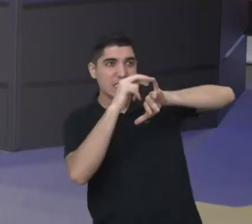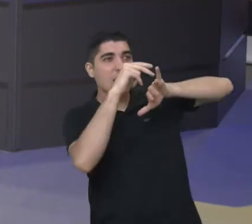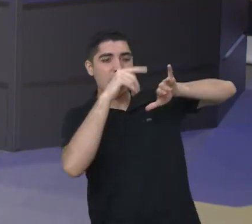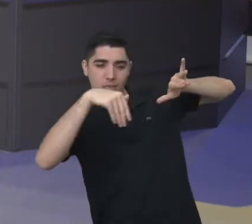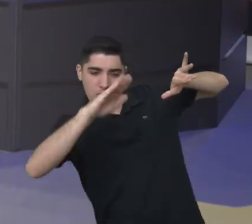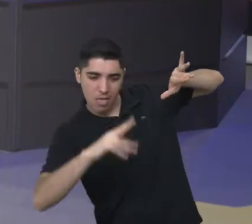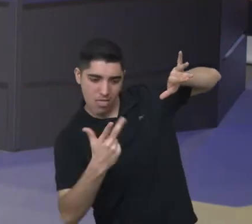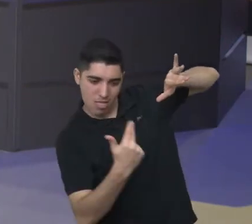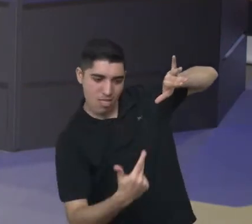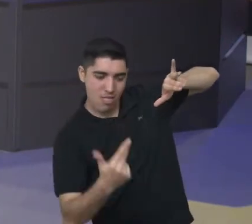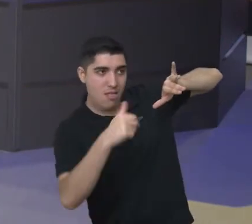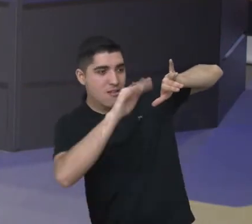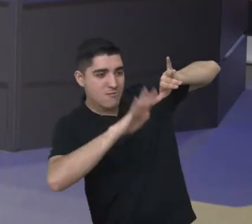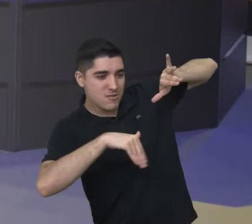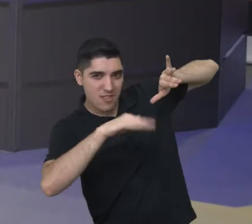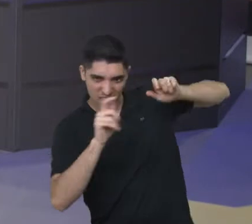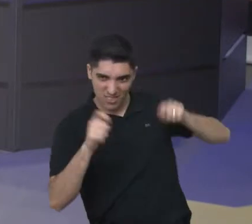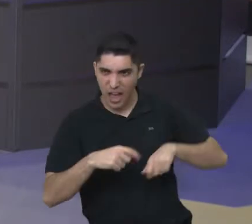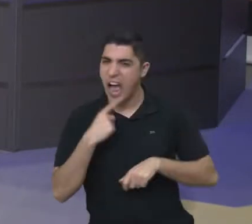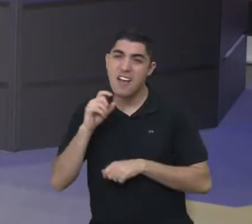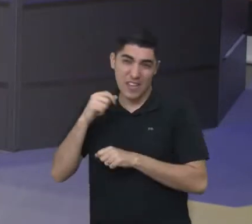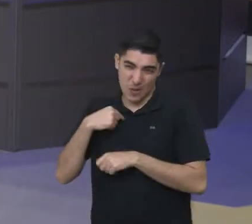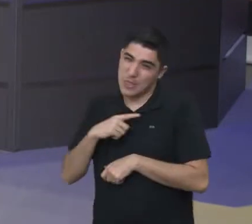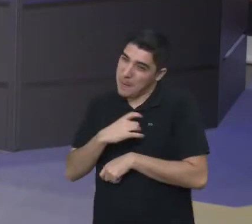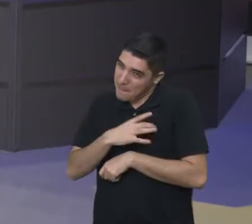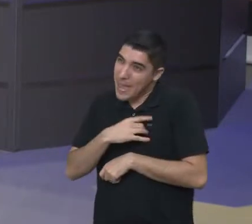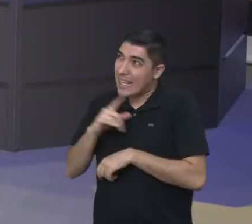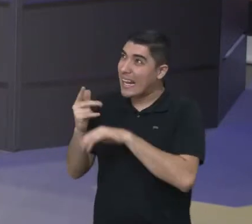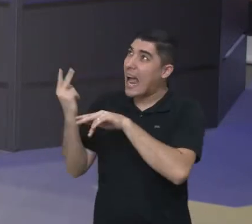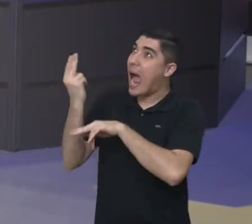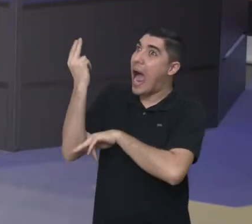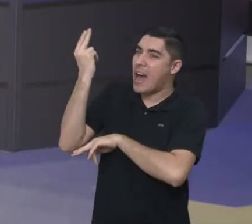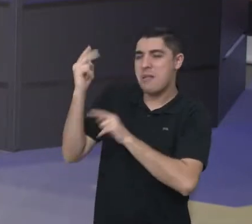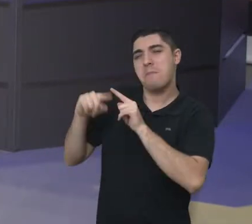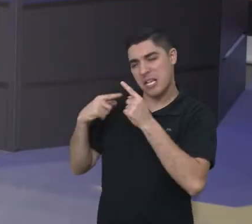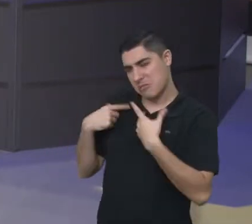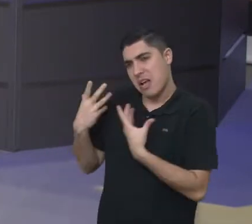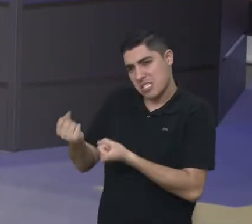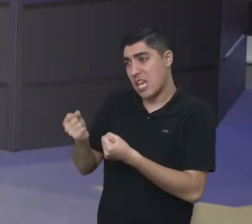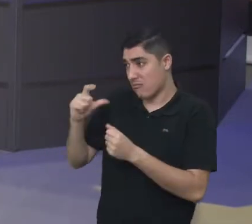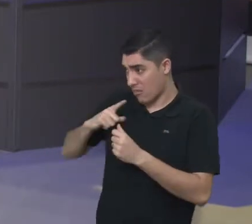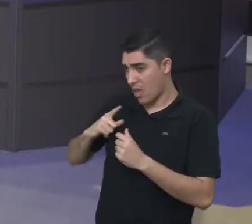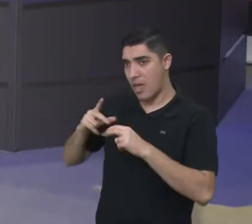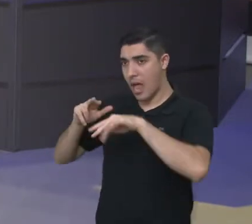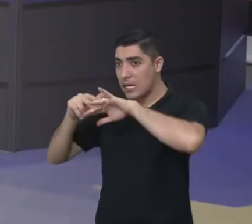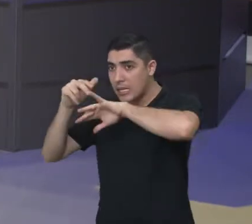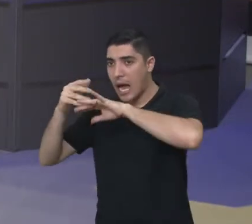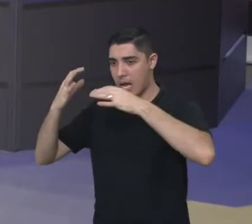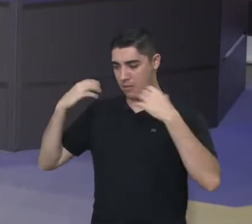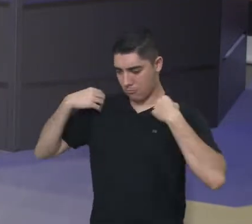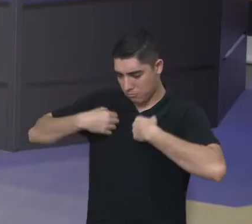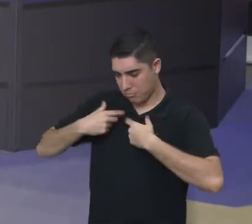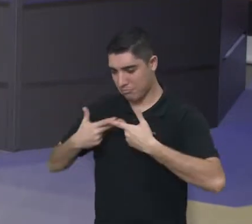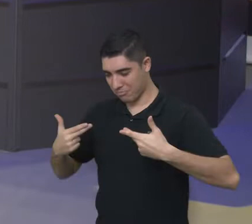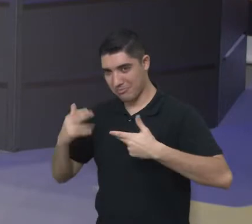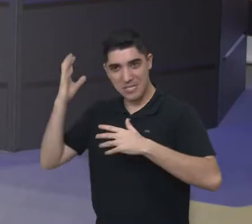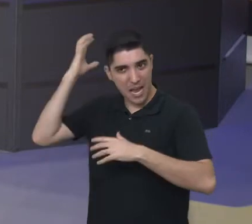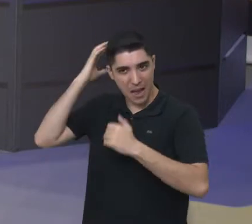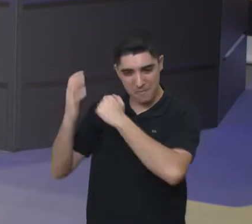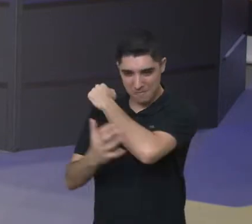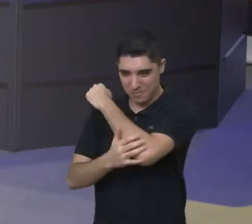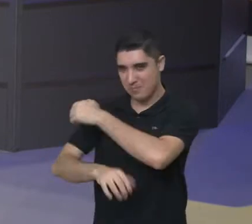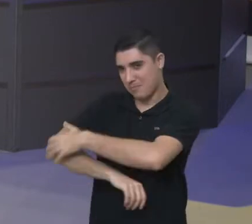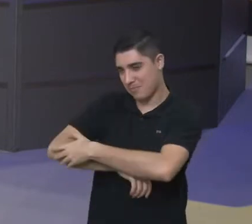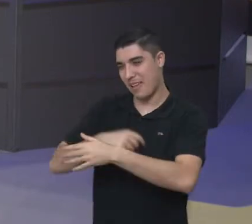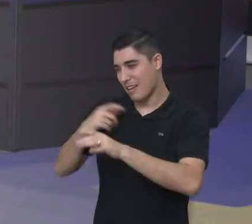vou sim. Com os equipamentos, tudo certinho. Outra dúvida que eu tenho, a pessoa te chama, ô Fernanda, eu tô aqui com a minha loja,